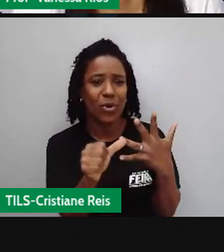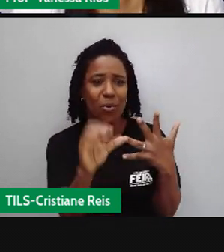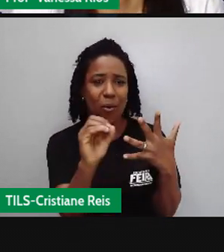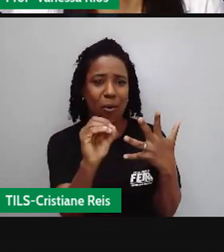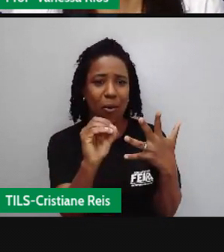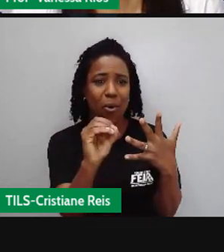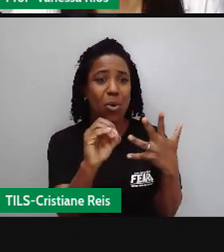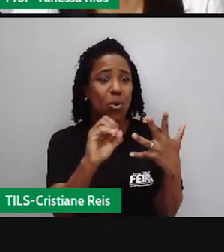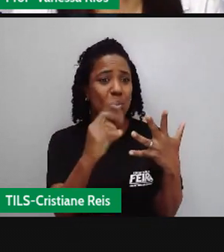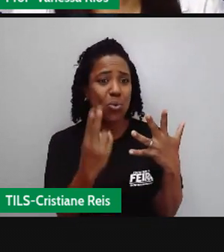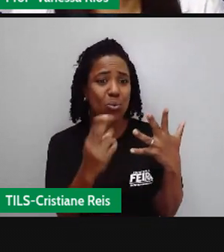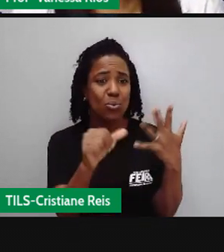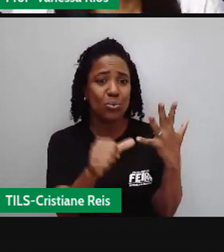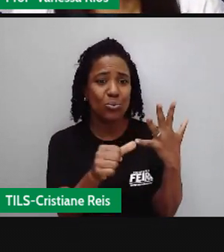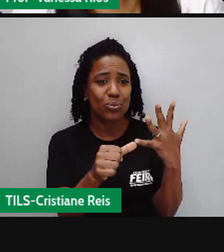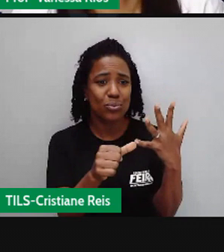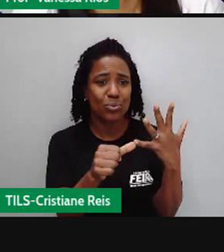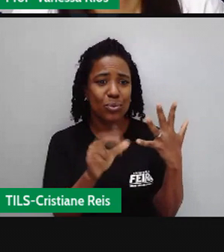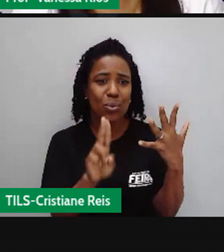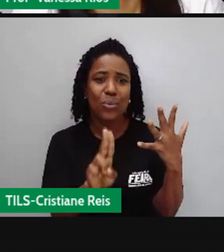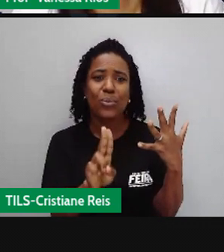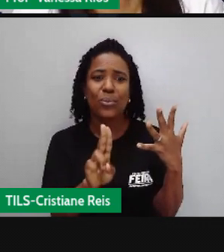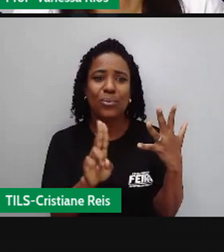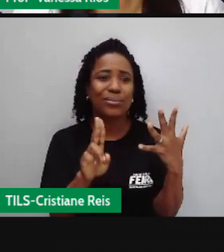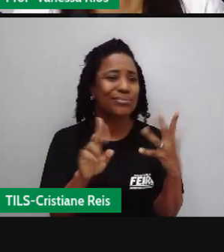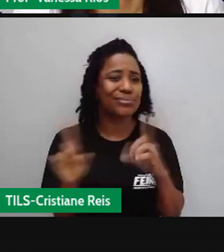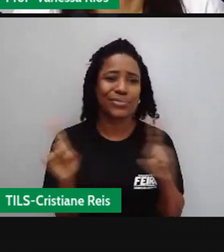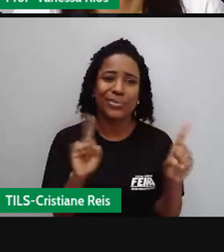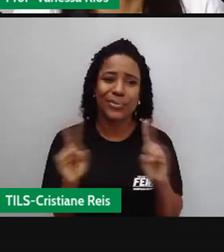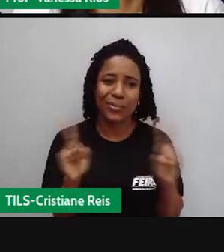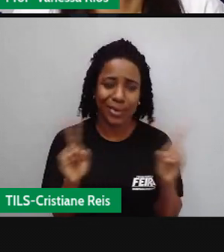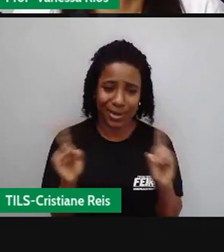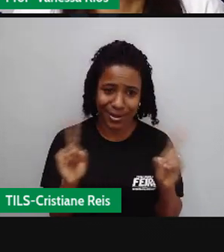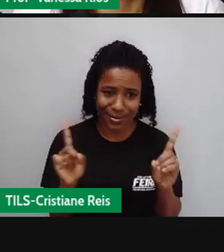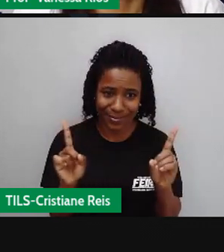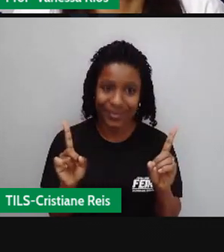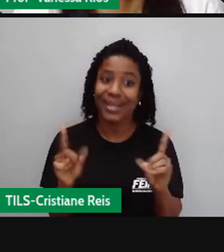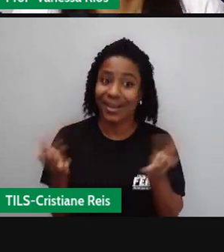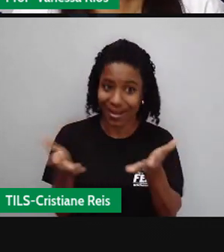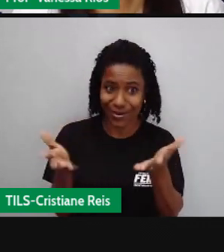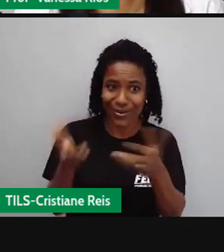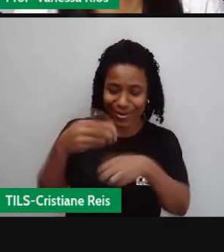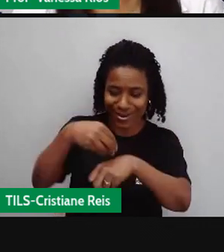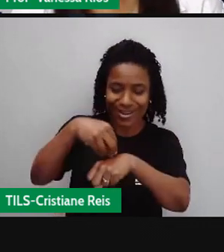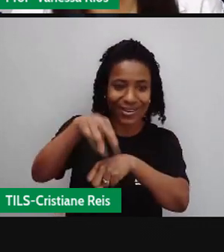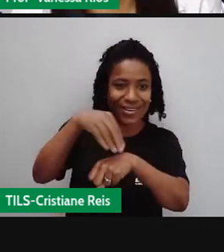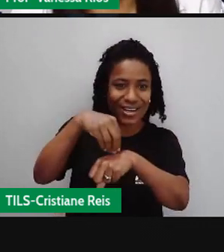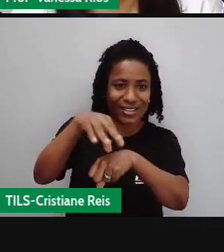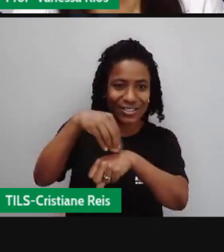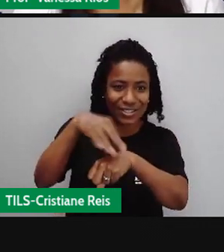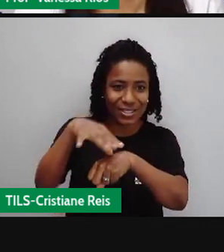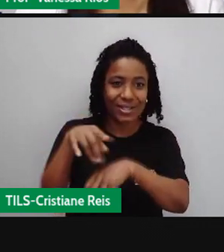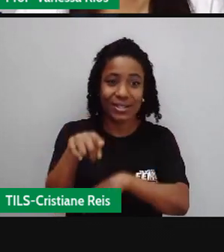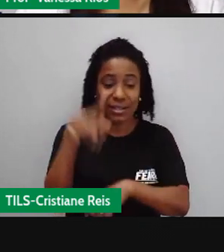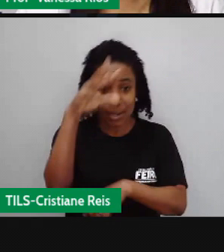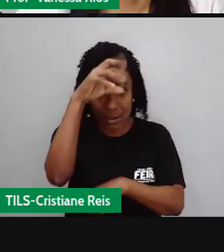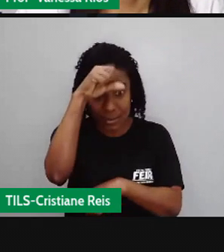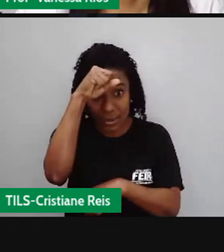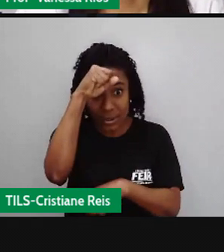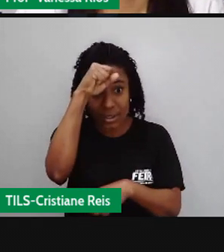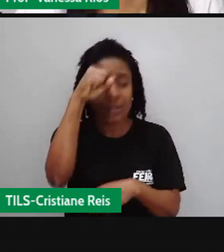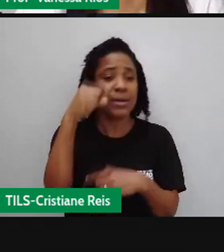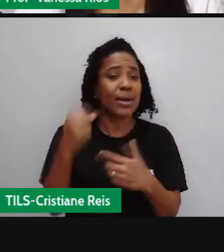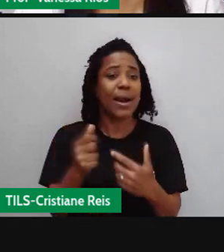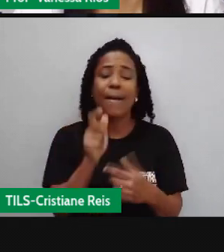gente observar, não é? Como é que a escrita dessas palavras acontecem. E aí perceber que em algumas